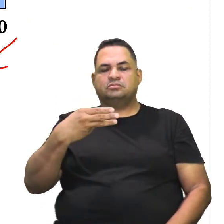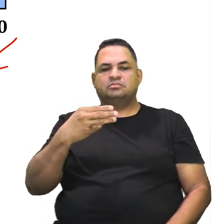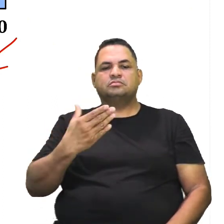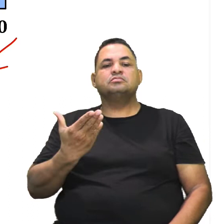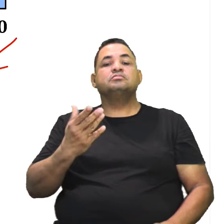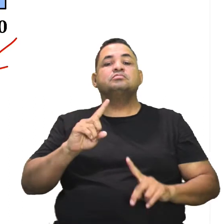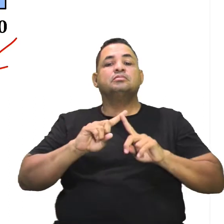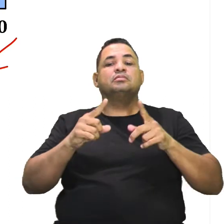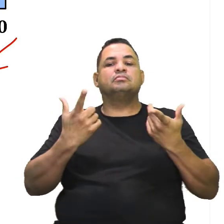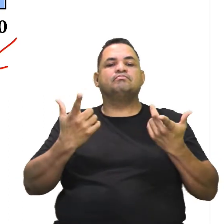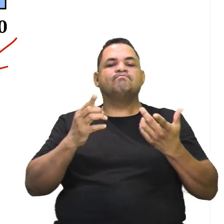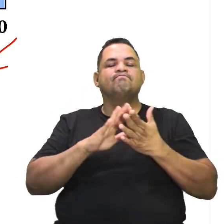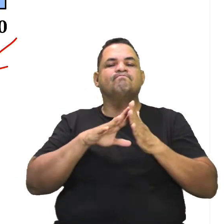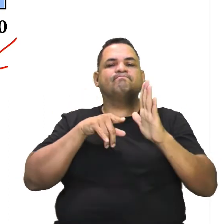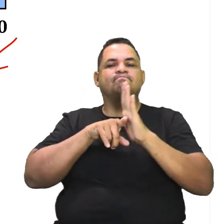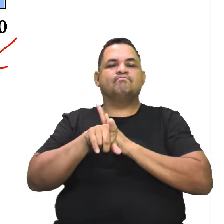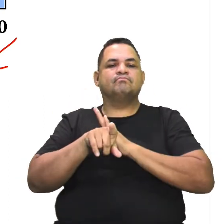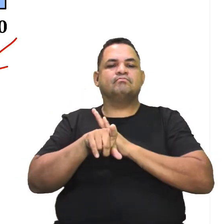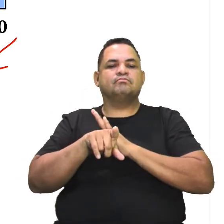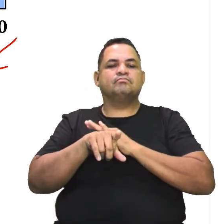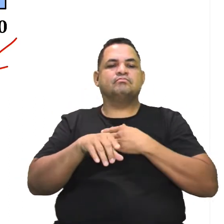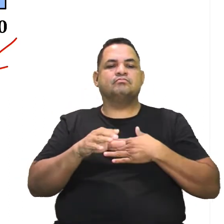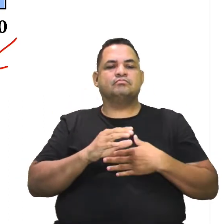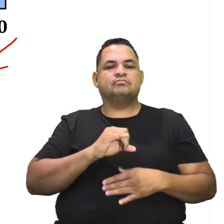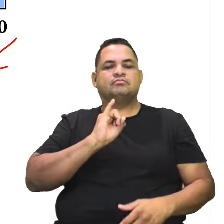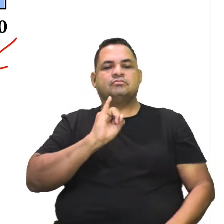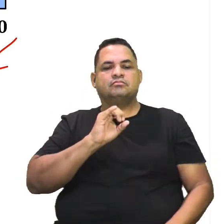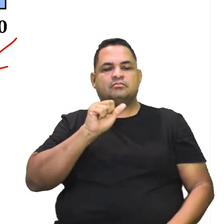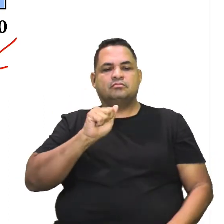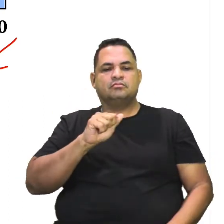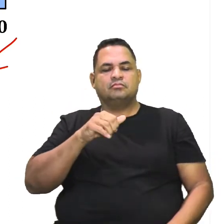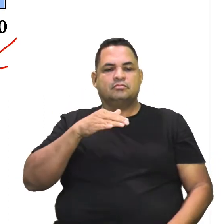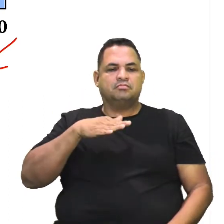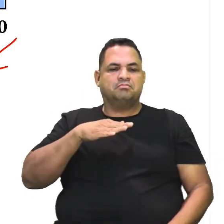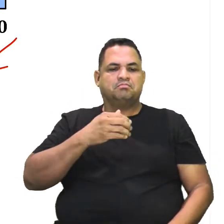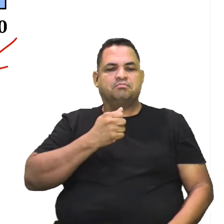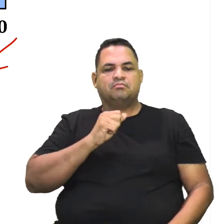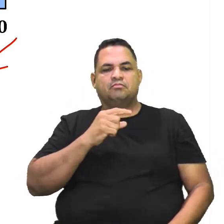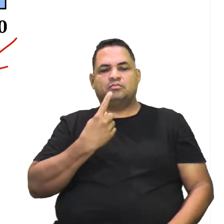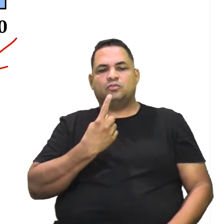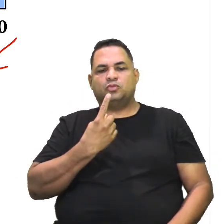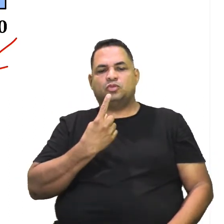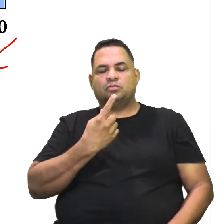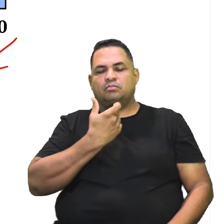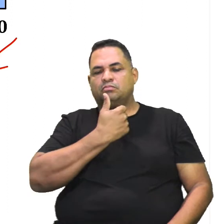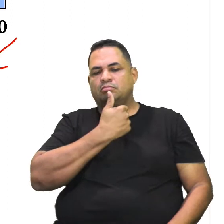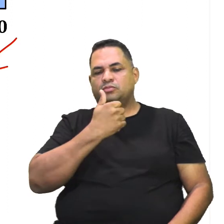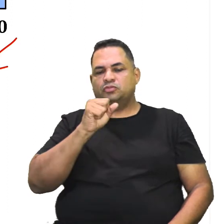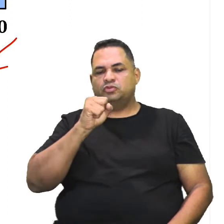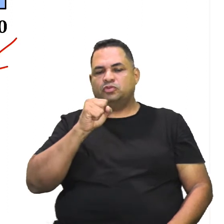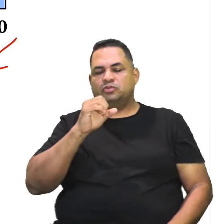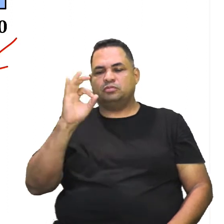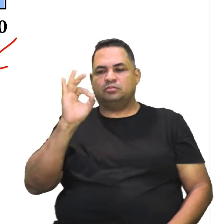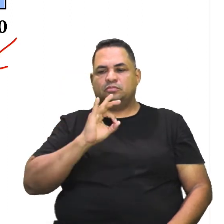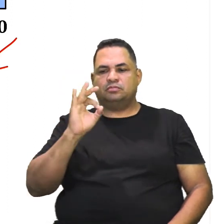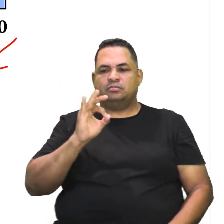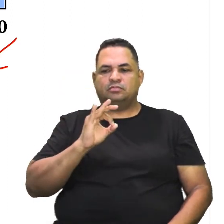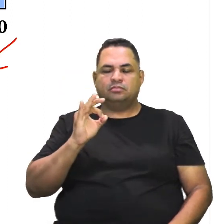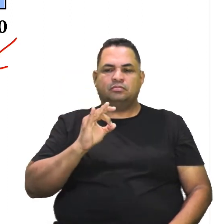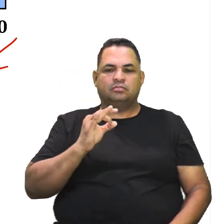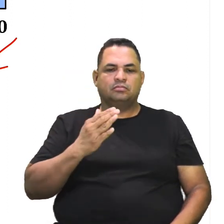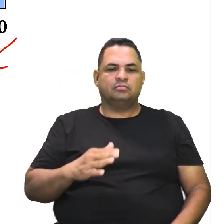0,183. Tá, mas e aí fica a pergunta, né? O meu IA, então, é aproximadamente menos 18%? Isso. Mas